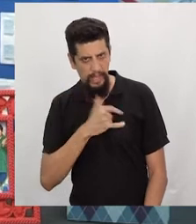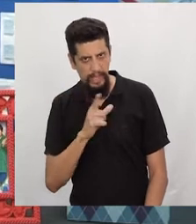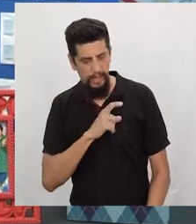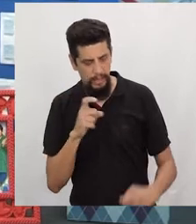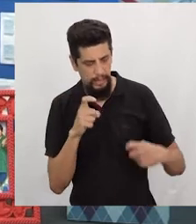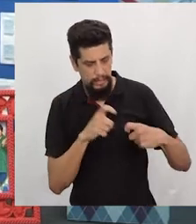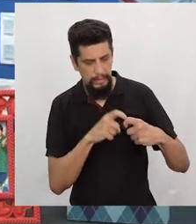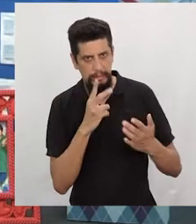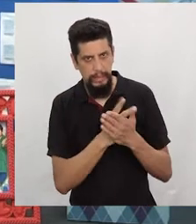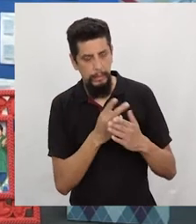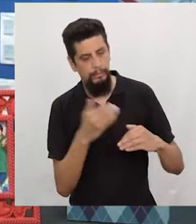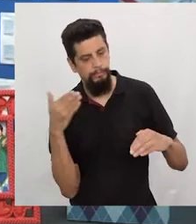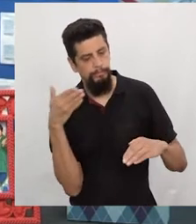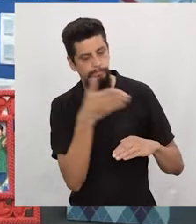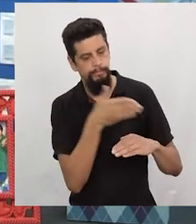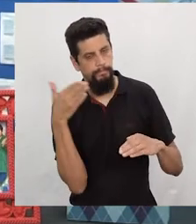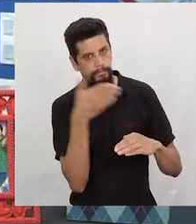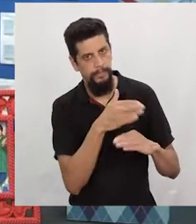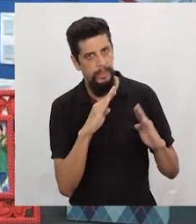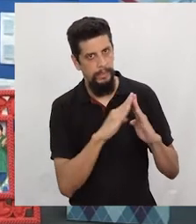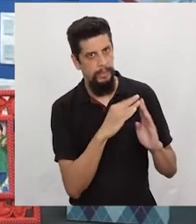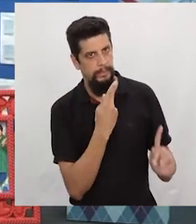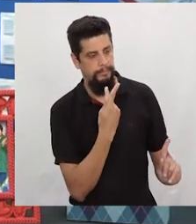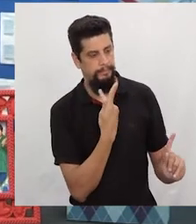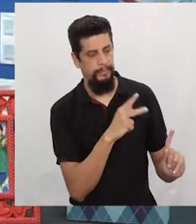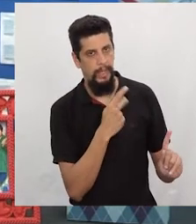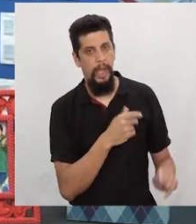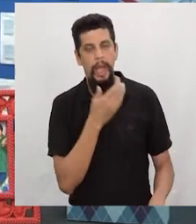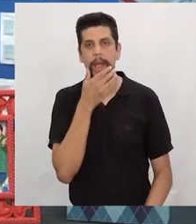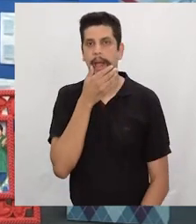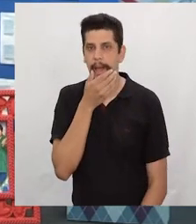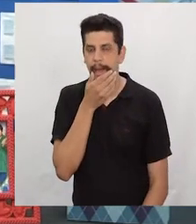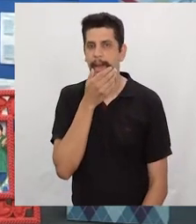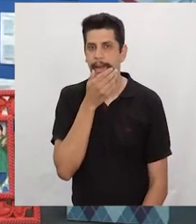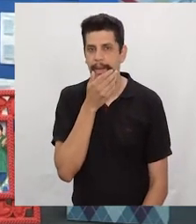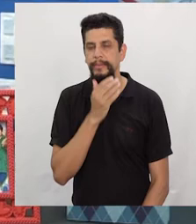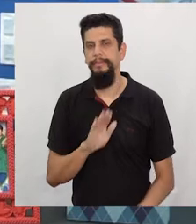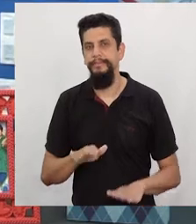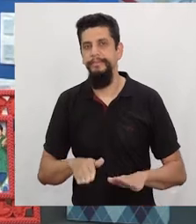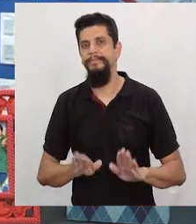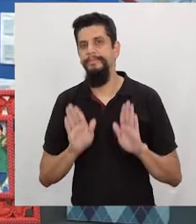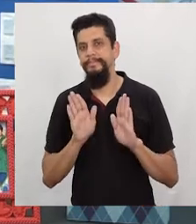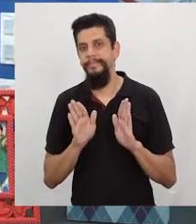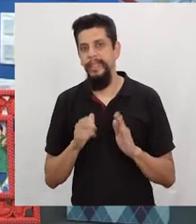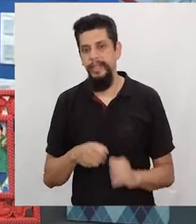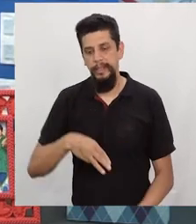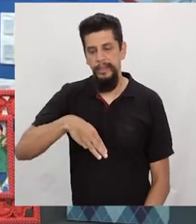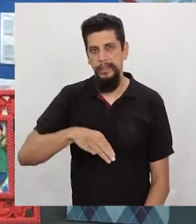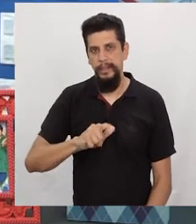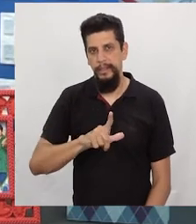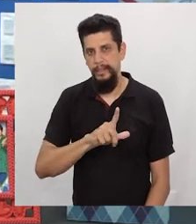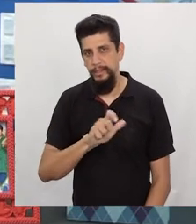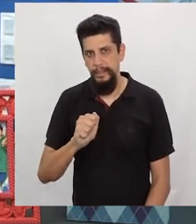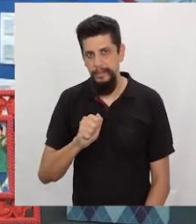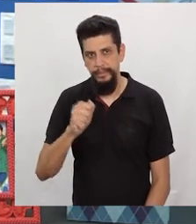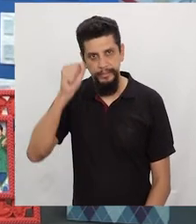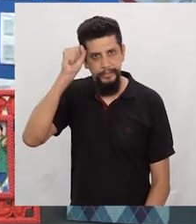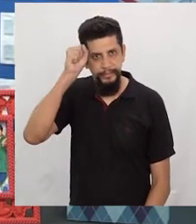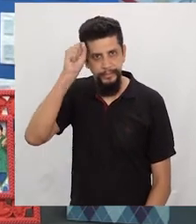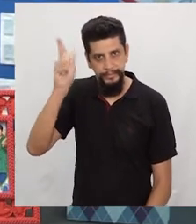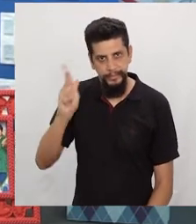visitava regularmente. Ah! Foi então que a Mila, muito